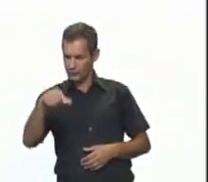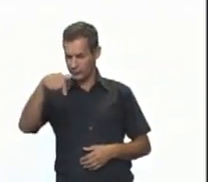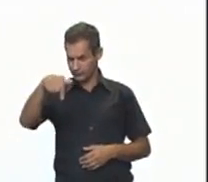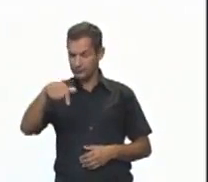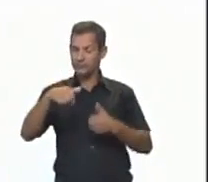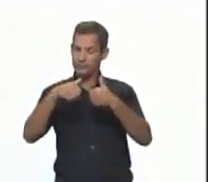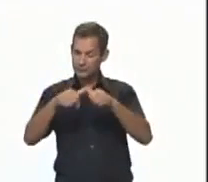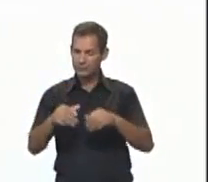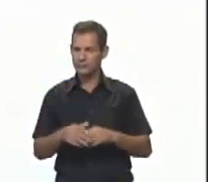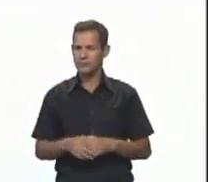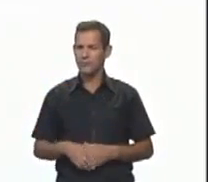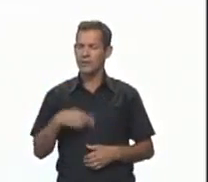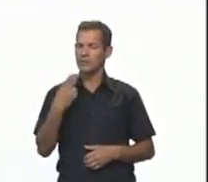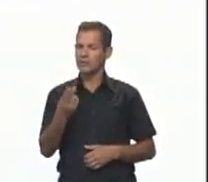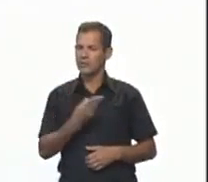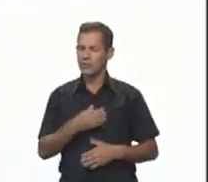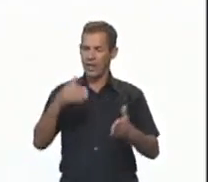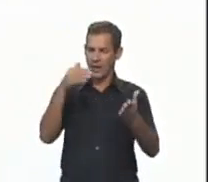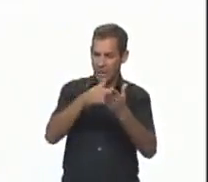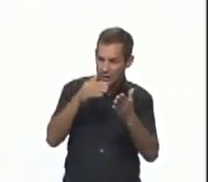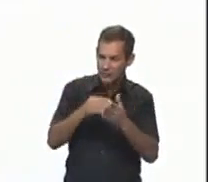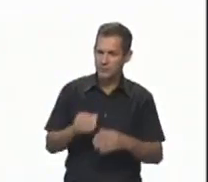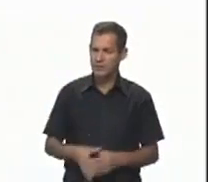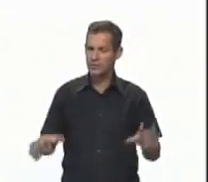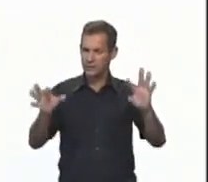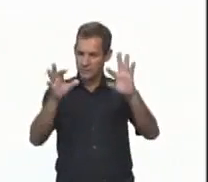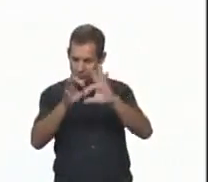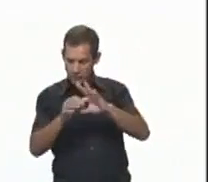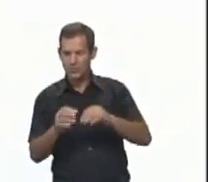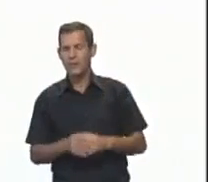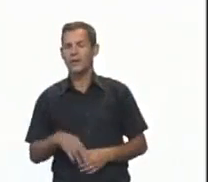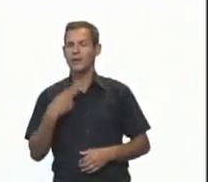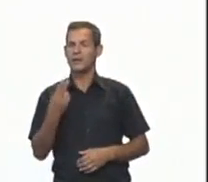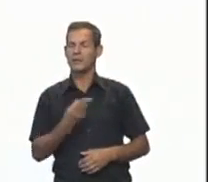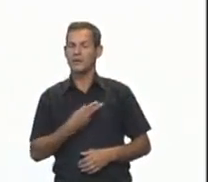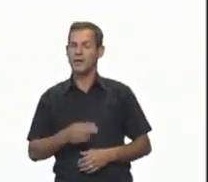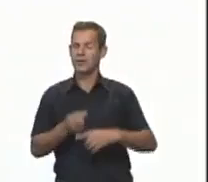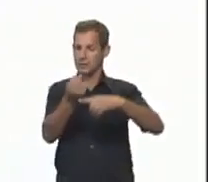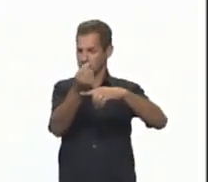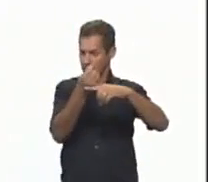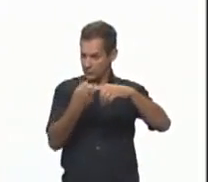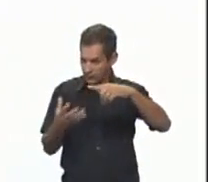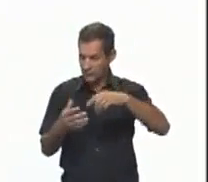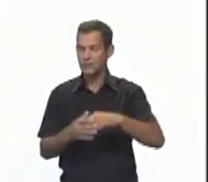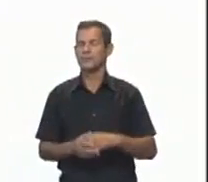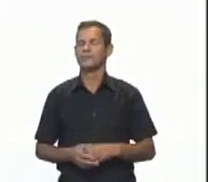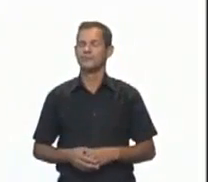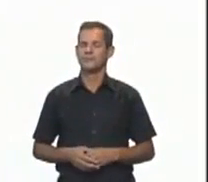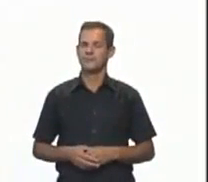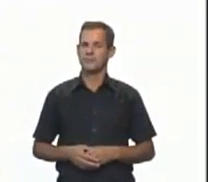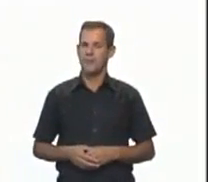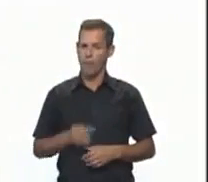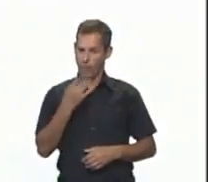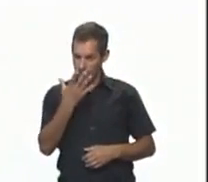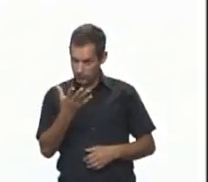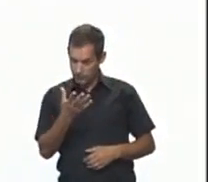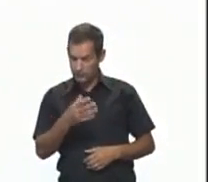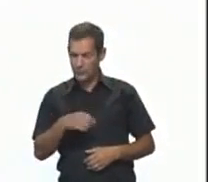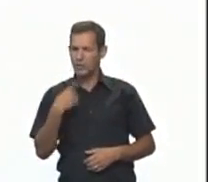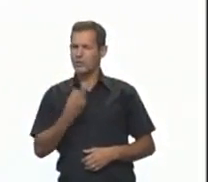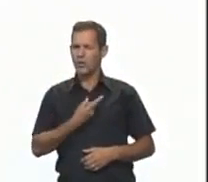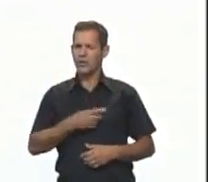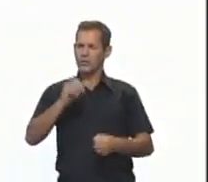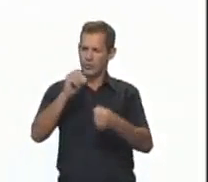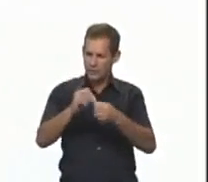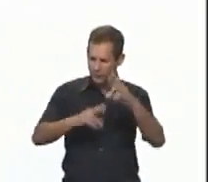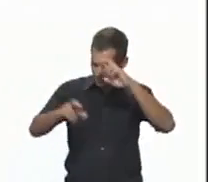24,7. Então, esses são os nossos limites, né, de integração das nossas funções. Bom, então a gente